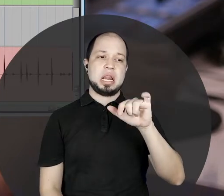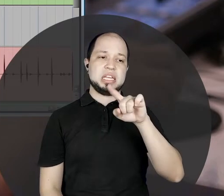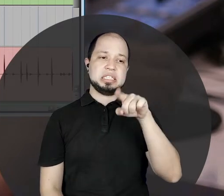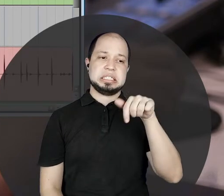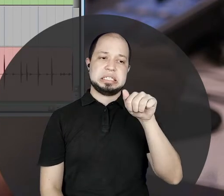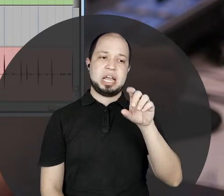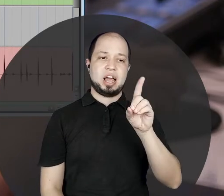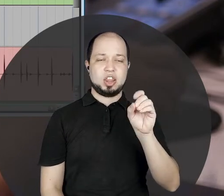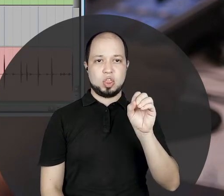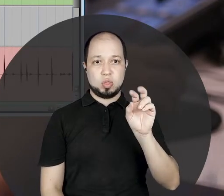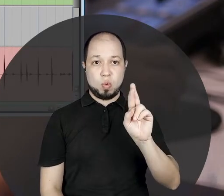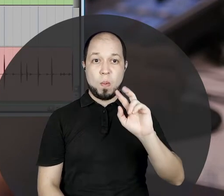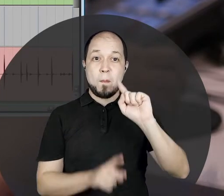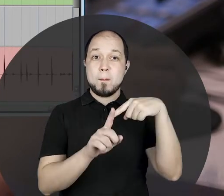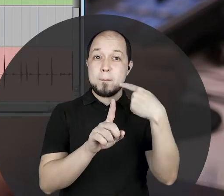gente usa um filtrozinho, né?